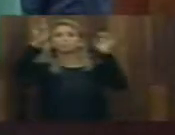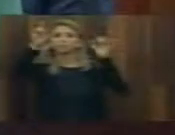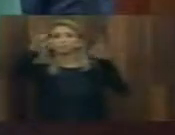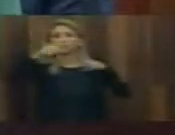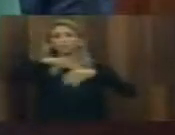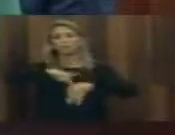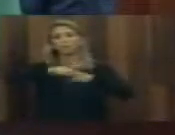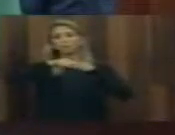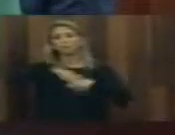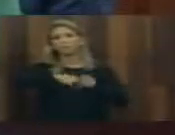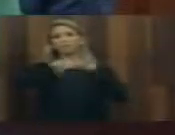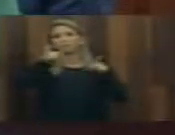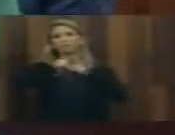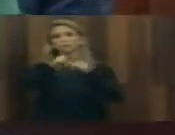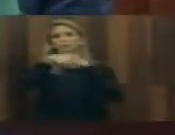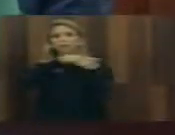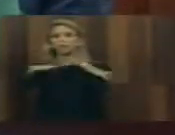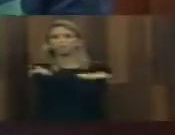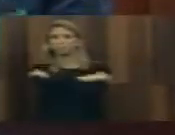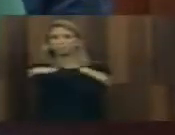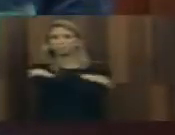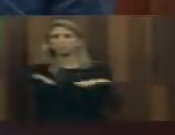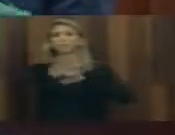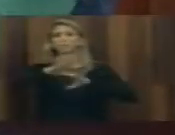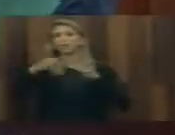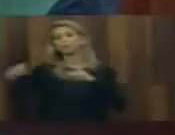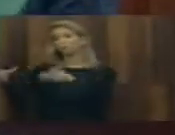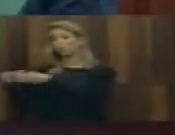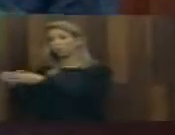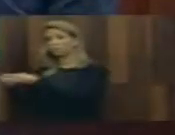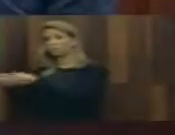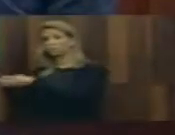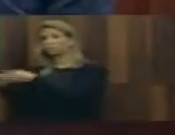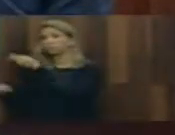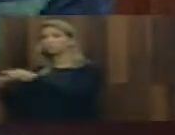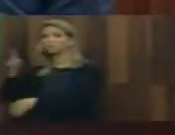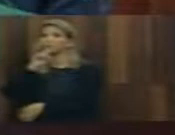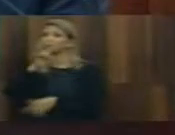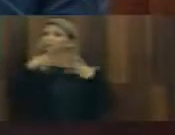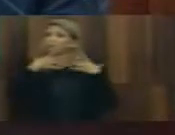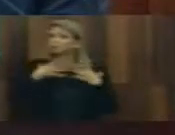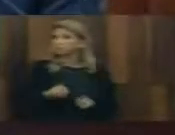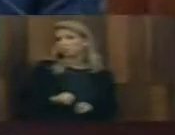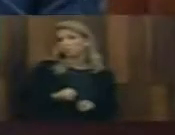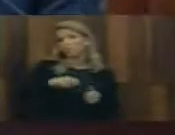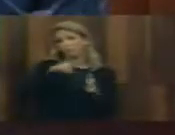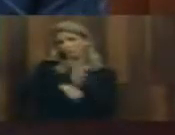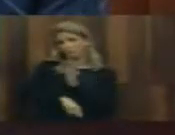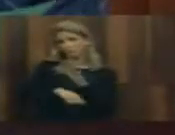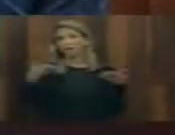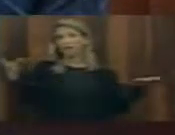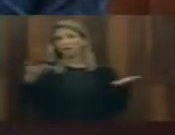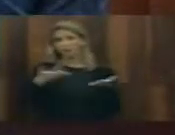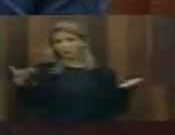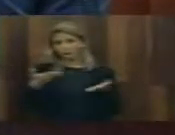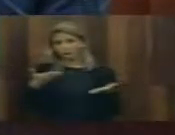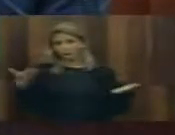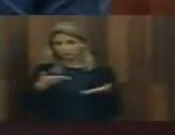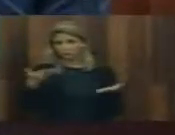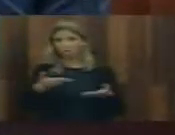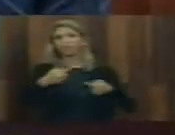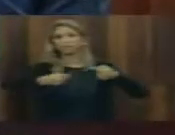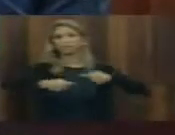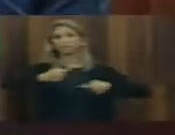O parecer da Comissão de Constituição e Justiça é contrário ao veto. Coloco o parecer